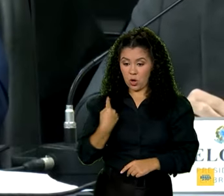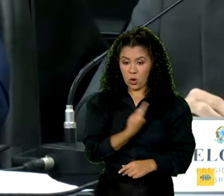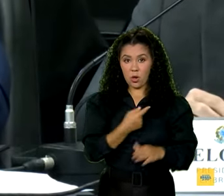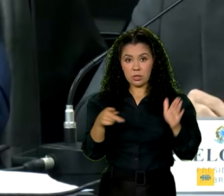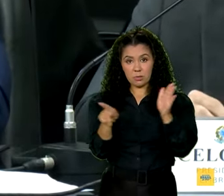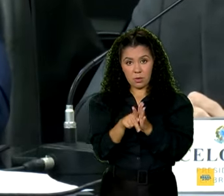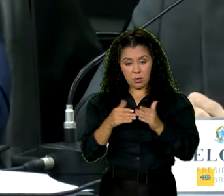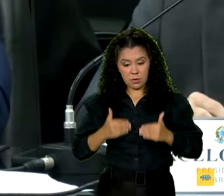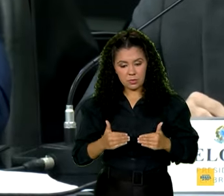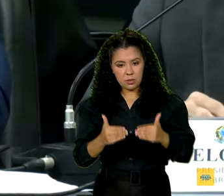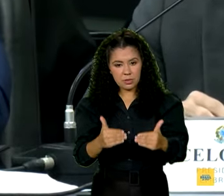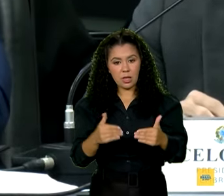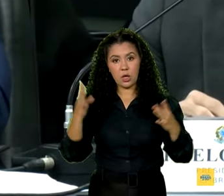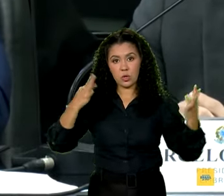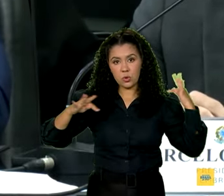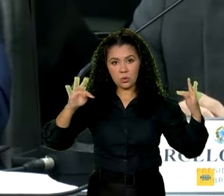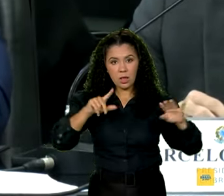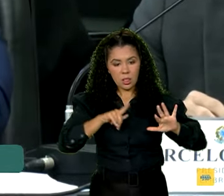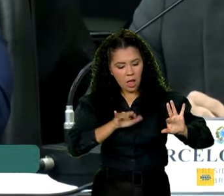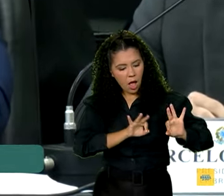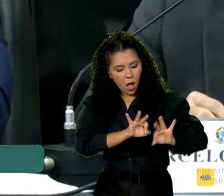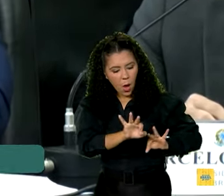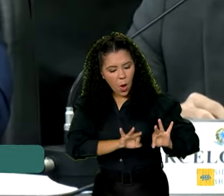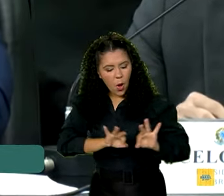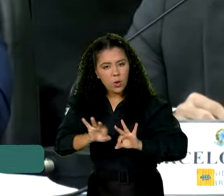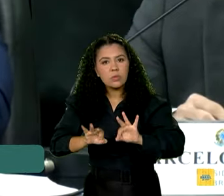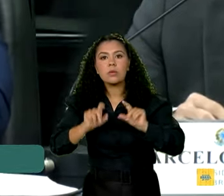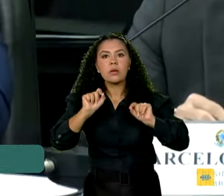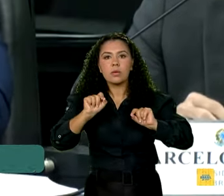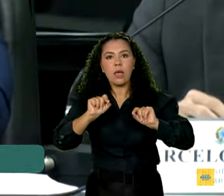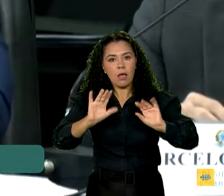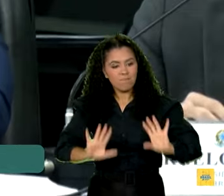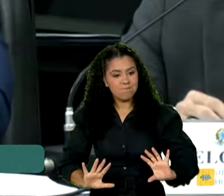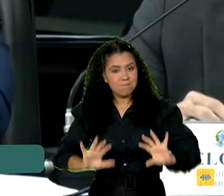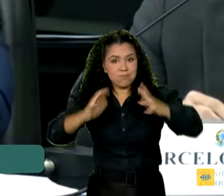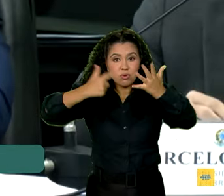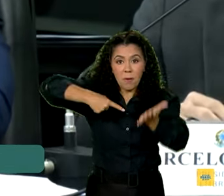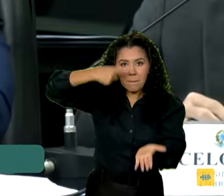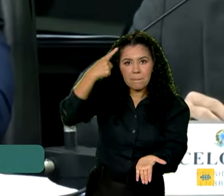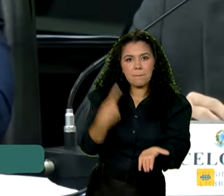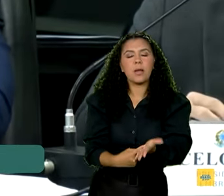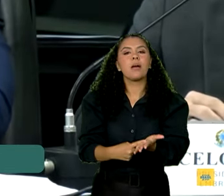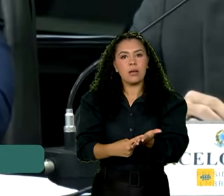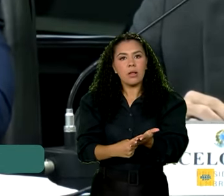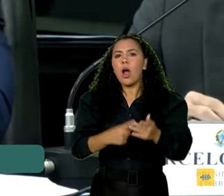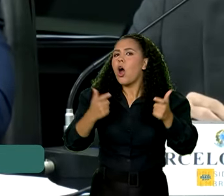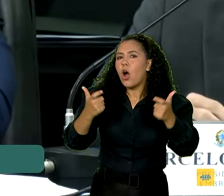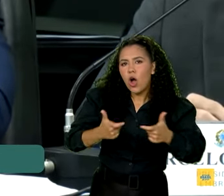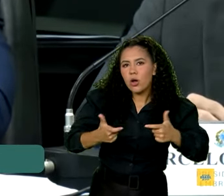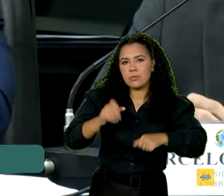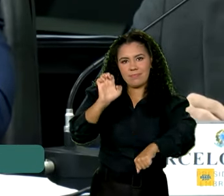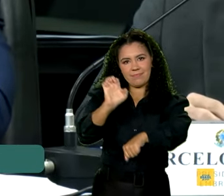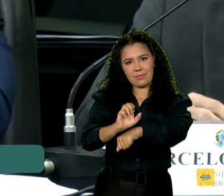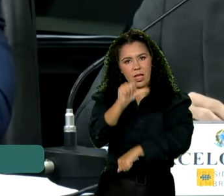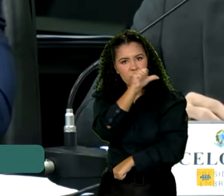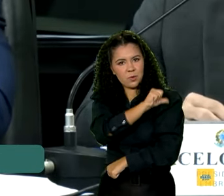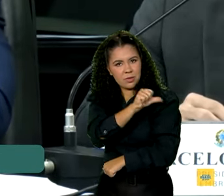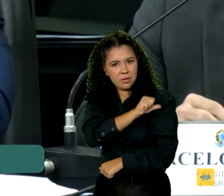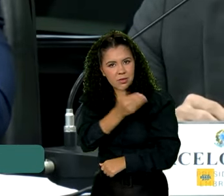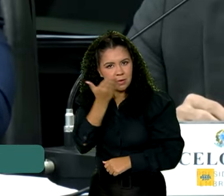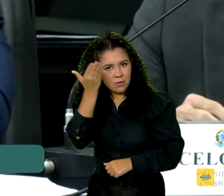Ministério estamos programando realizar um grande evento, a princípio na cidade do Rio de Janeiro, que é um